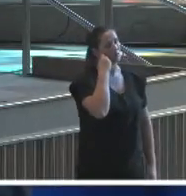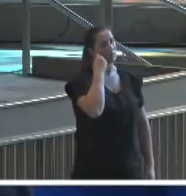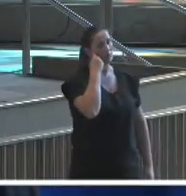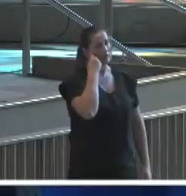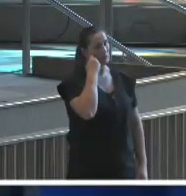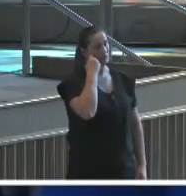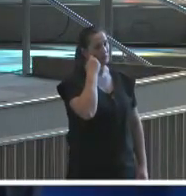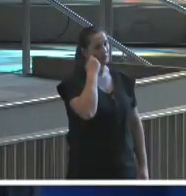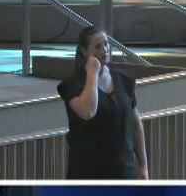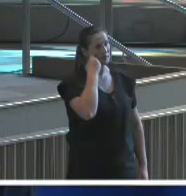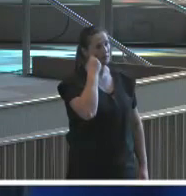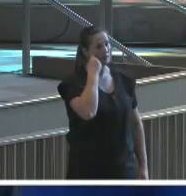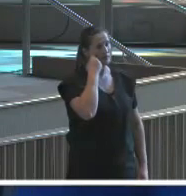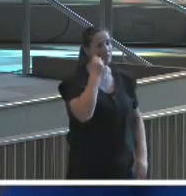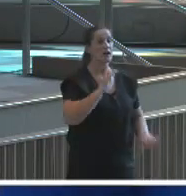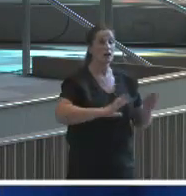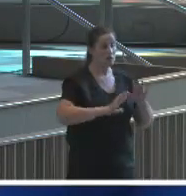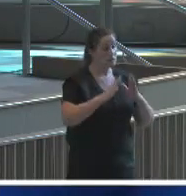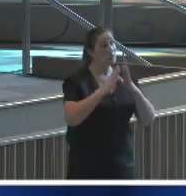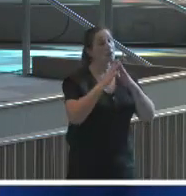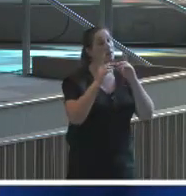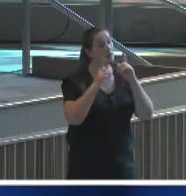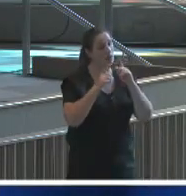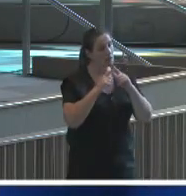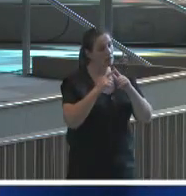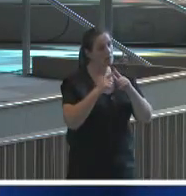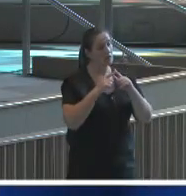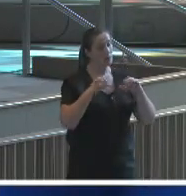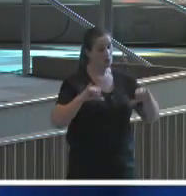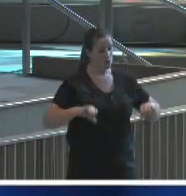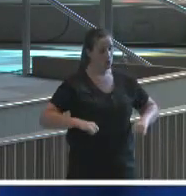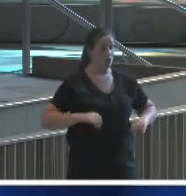Deus, às vezes a própria igreja que sofre junto